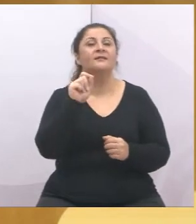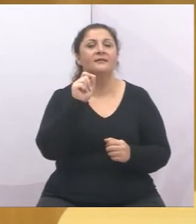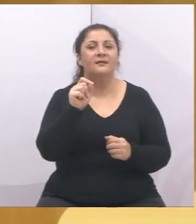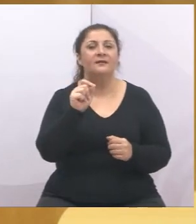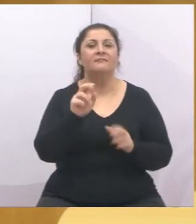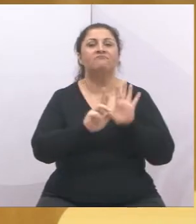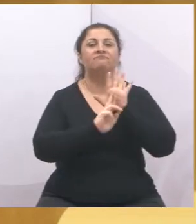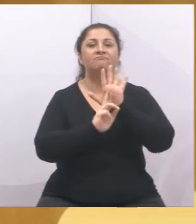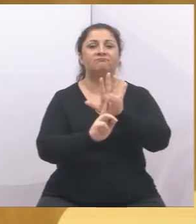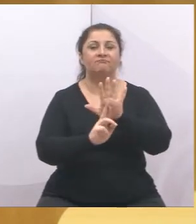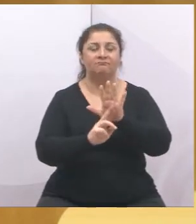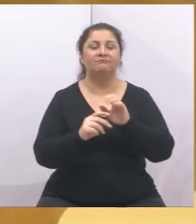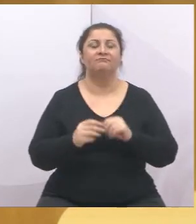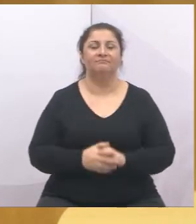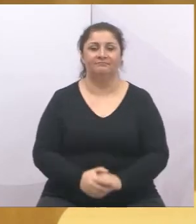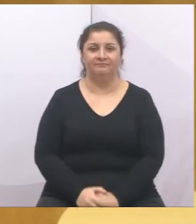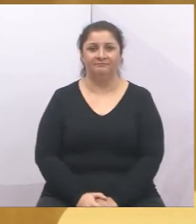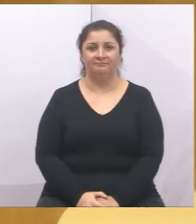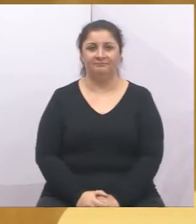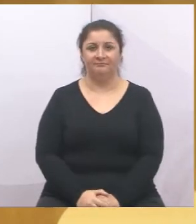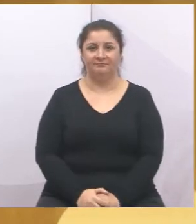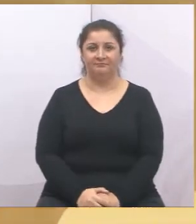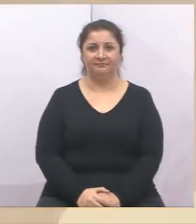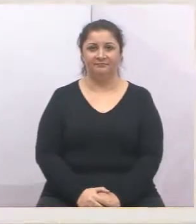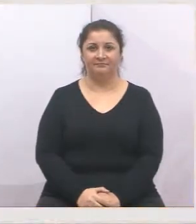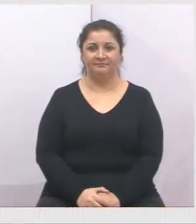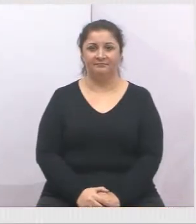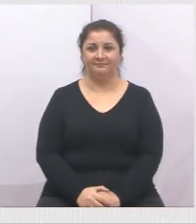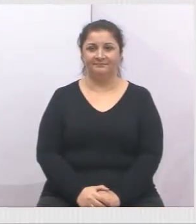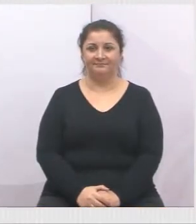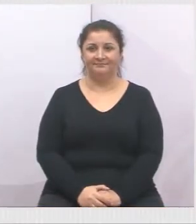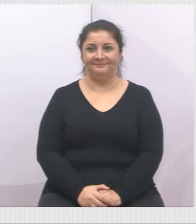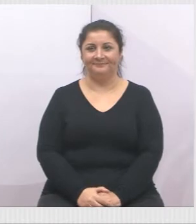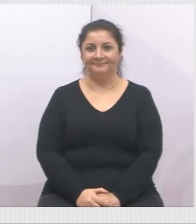Dr. Carlos Cardarelli. Pode rodar o vídeo, por favor.